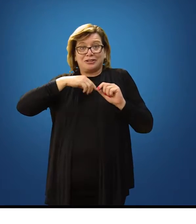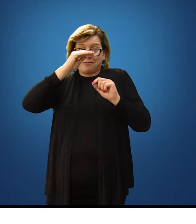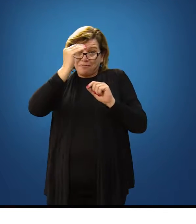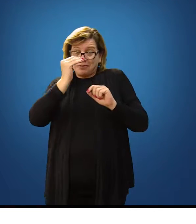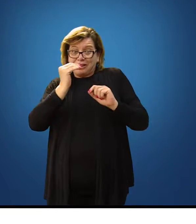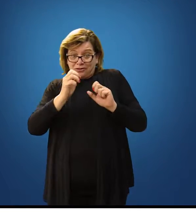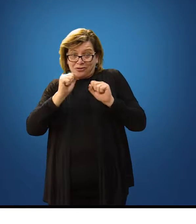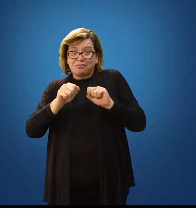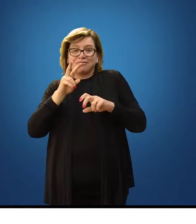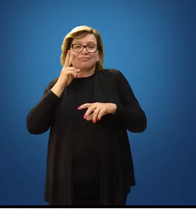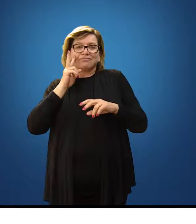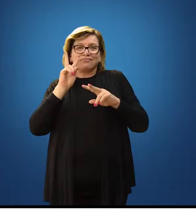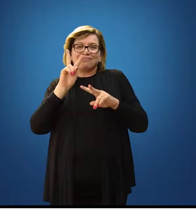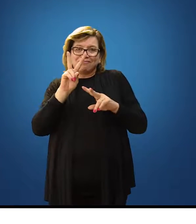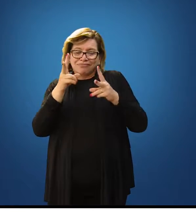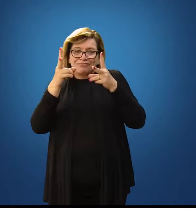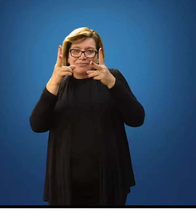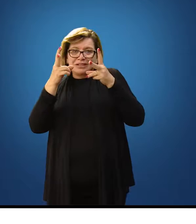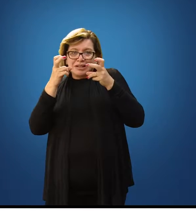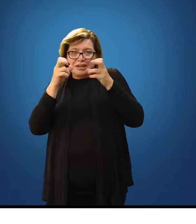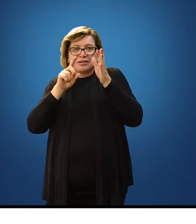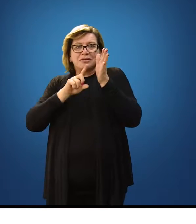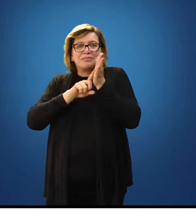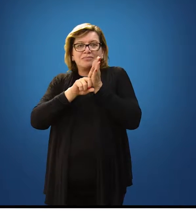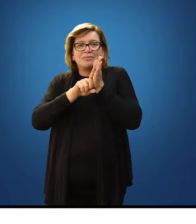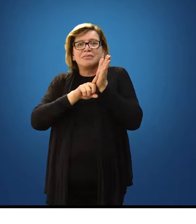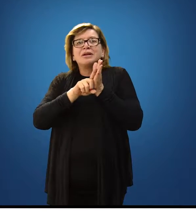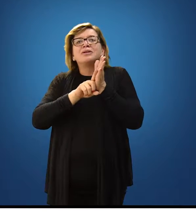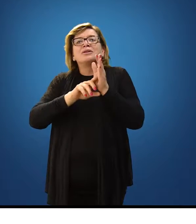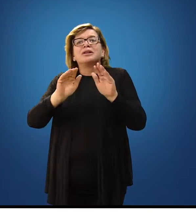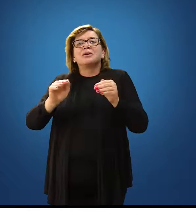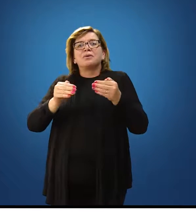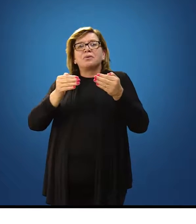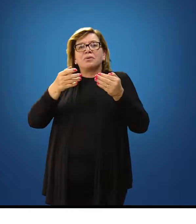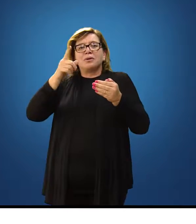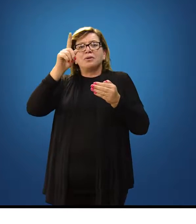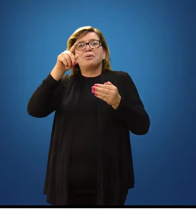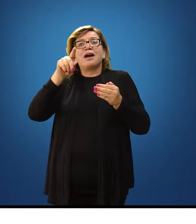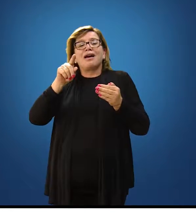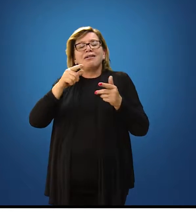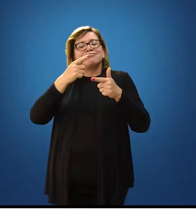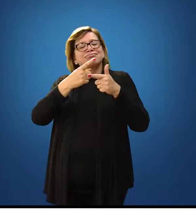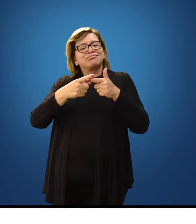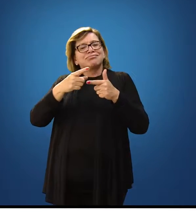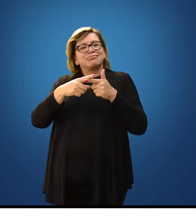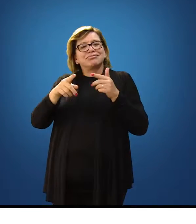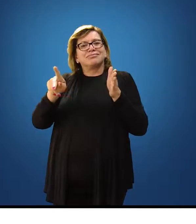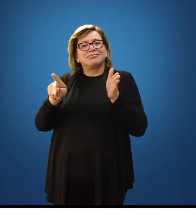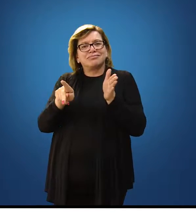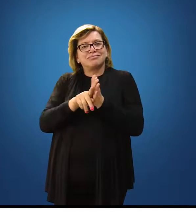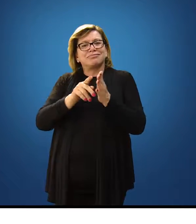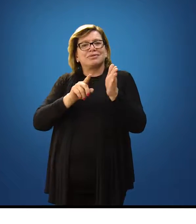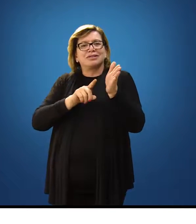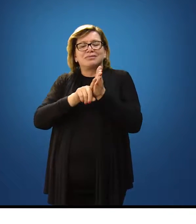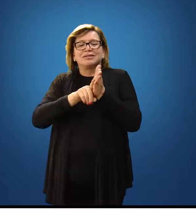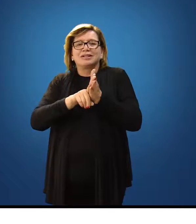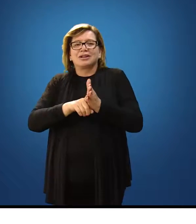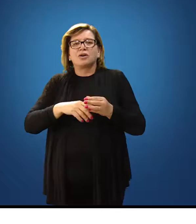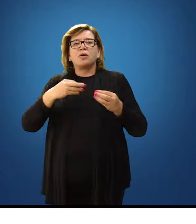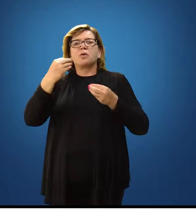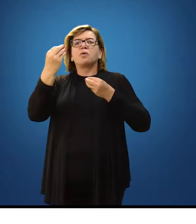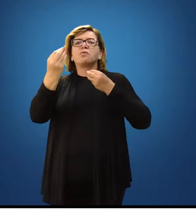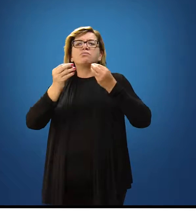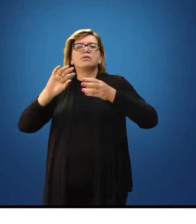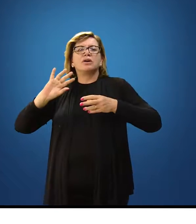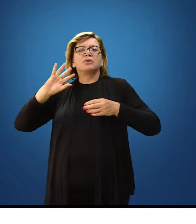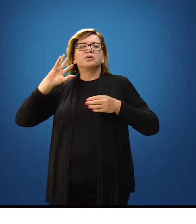possível vocês verificarem. A pergunta central que guiou todo o trabalho. Como se manifesta e quais